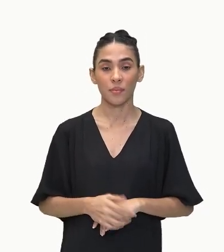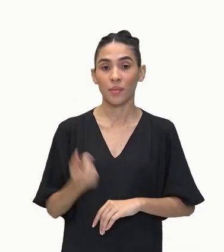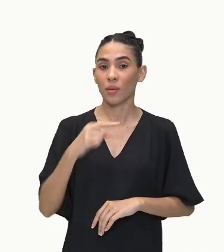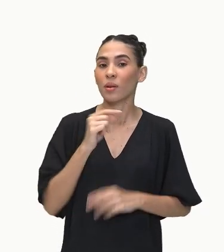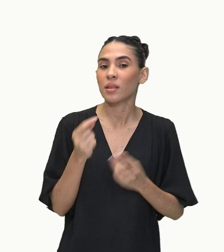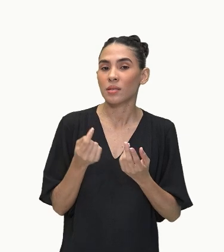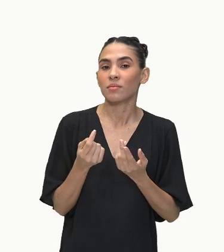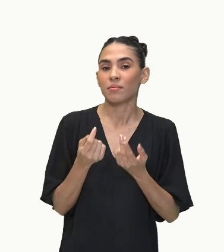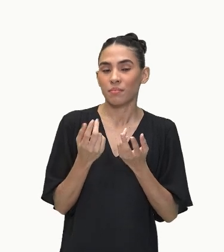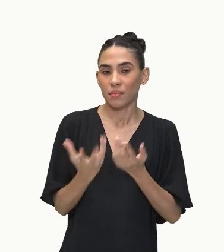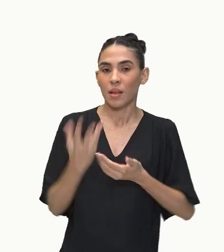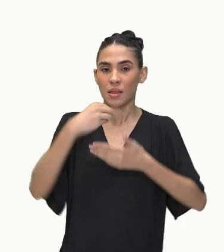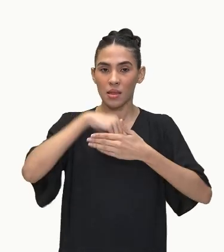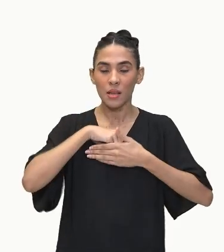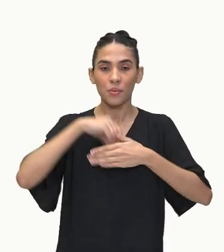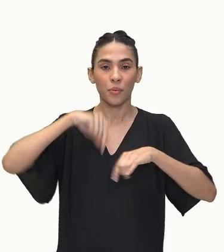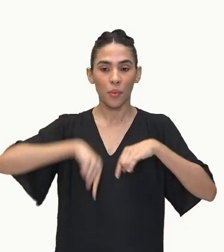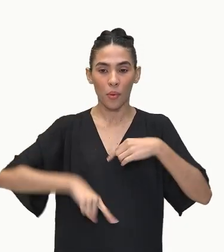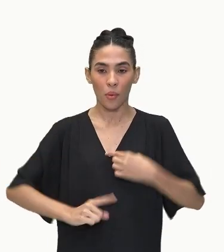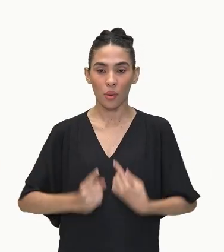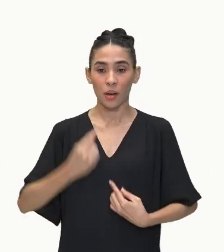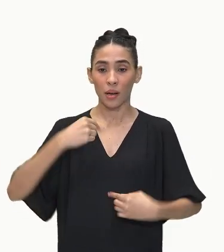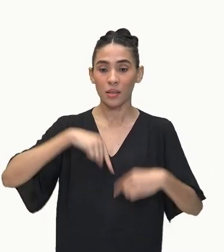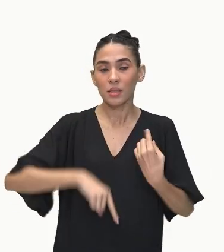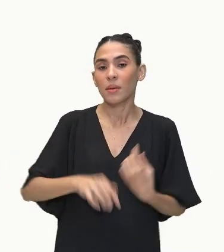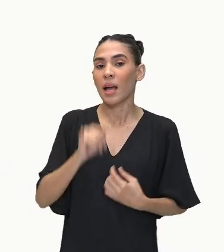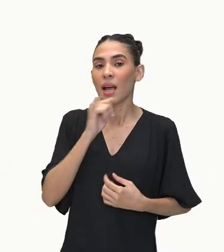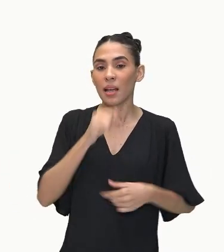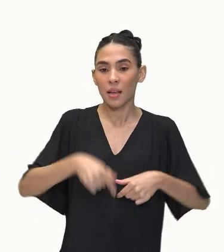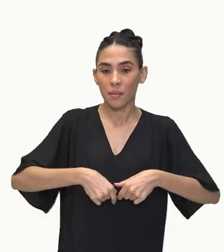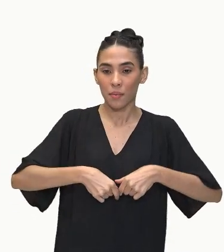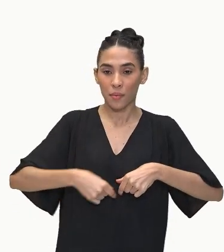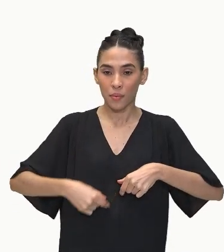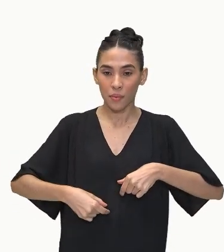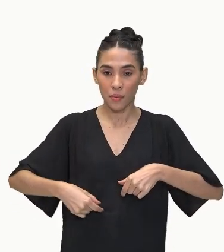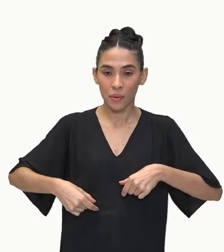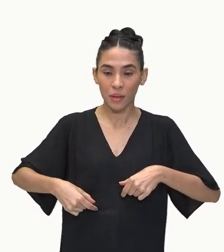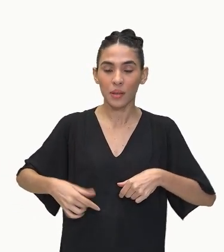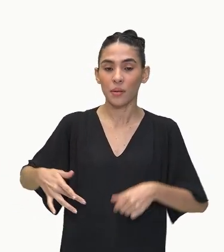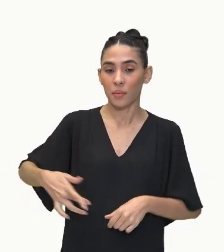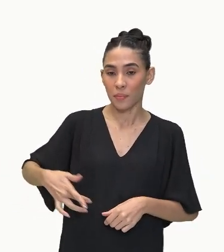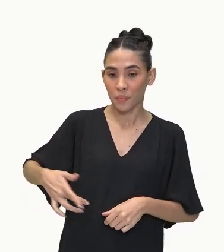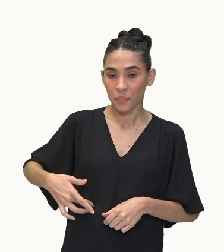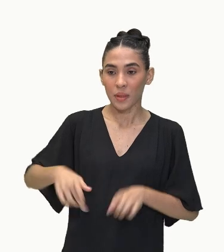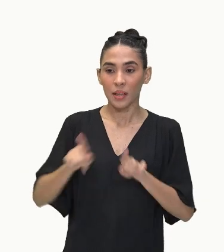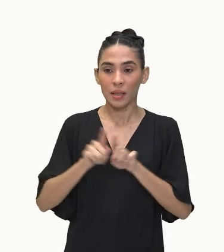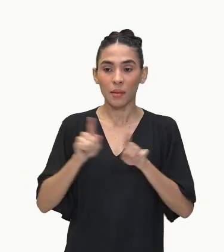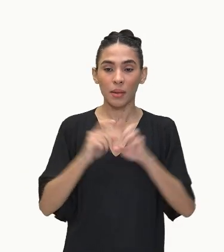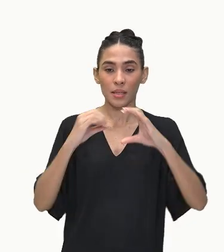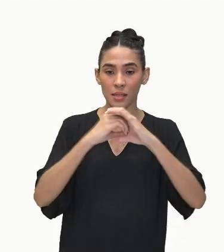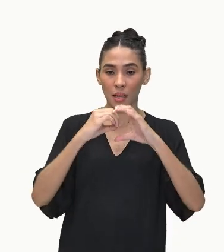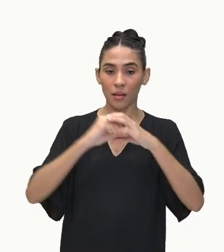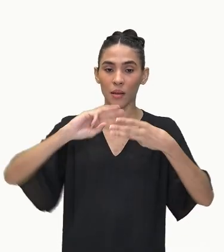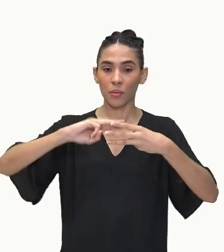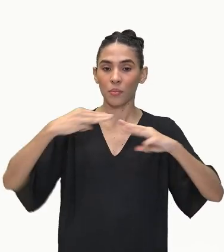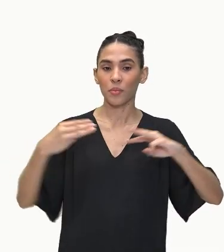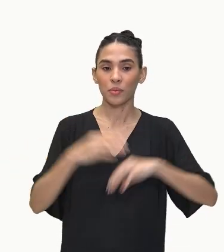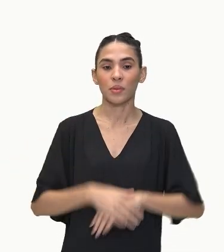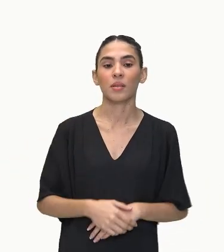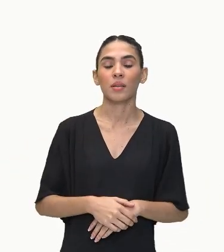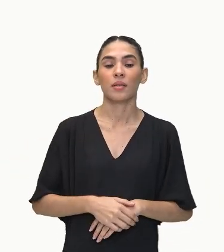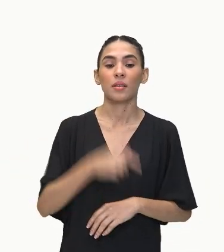obtém no nosso organismo do glicogênio no fígado e algumas células do músculo. E a